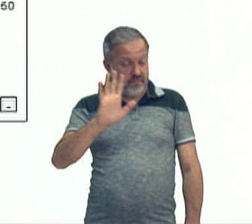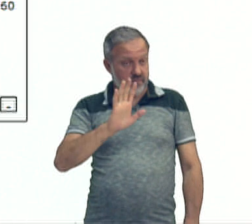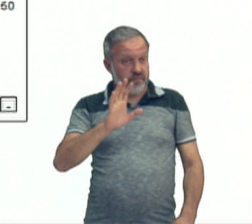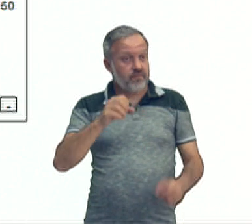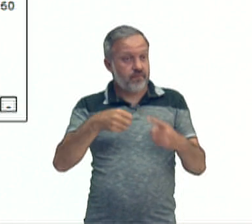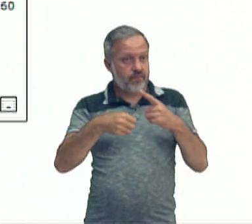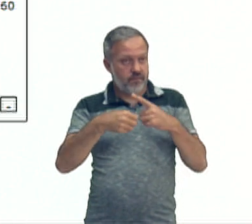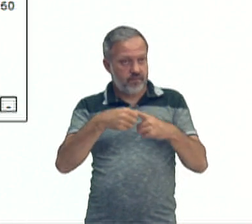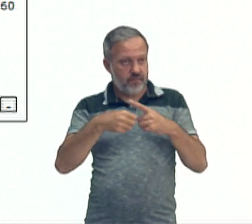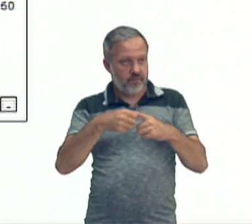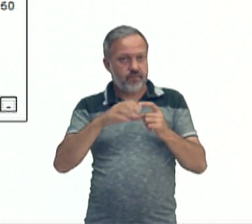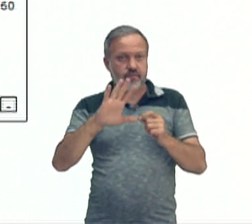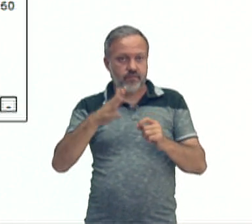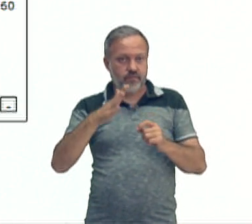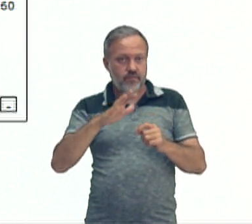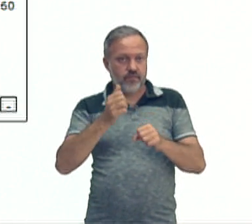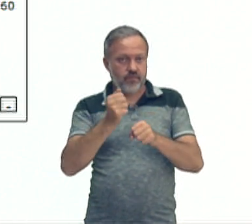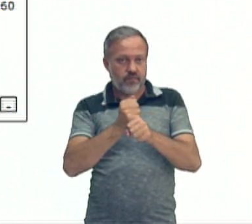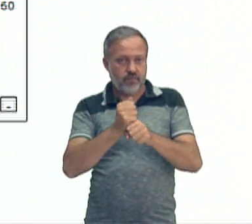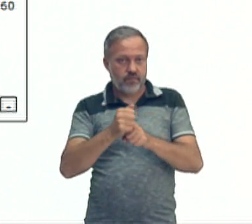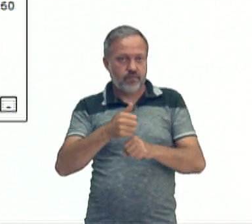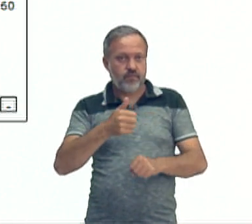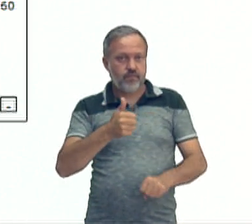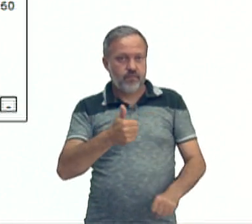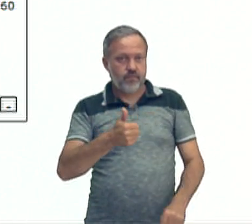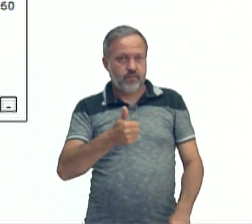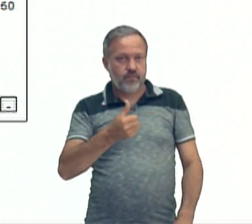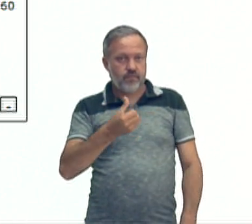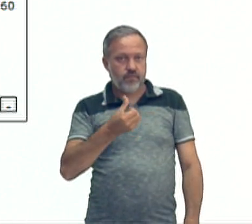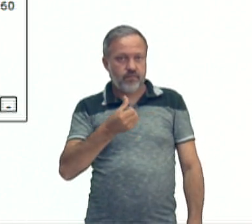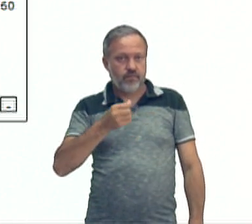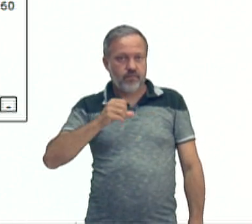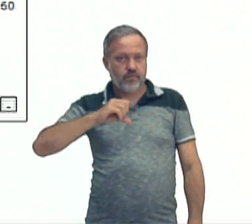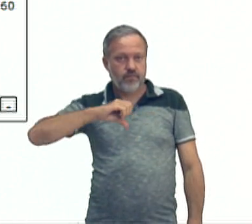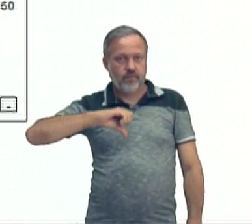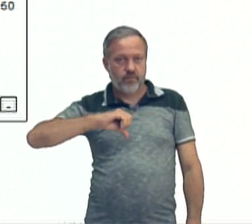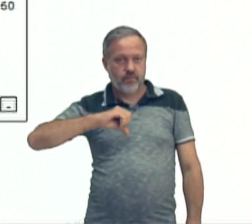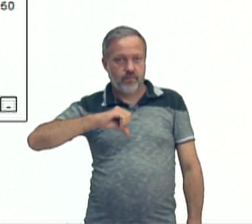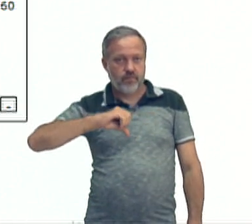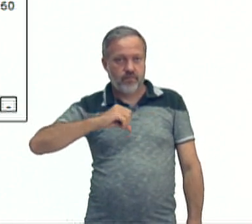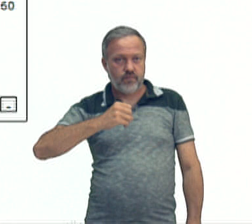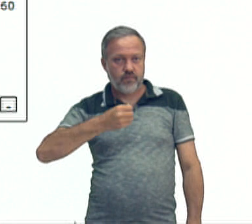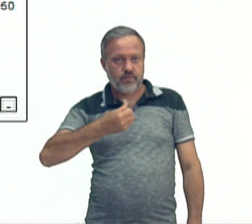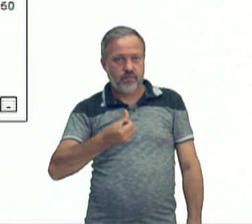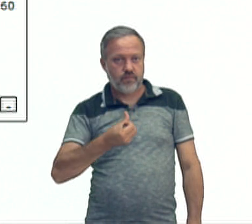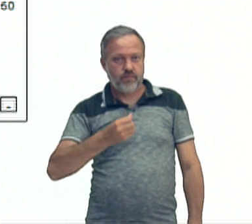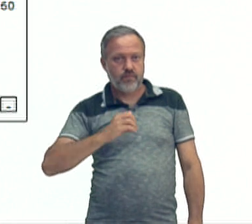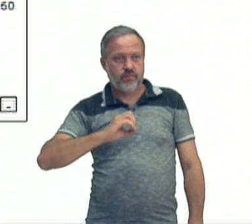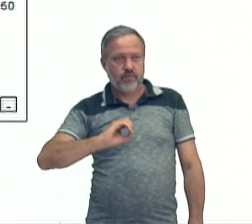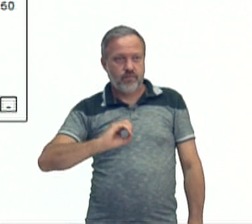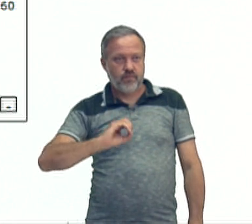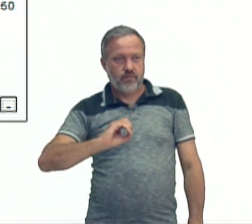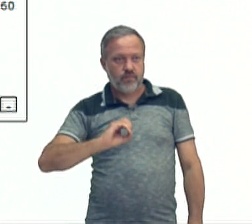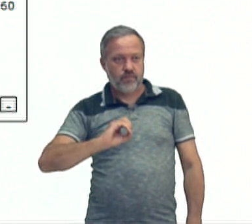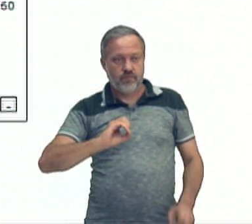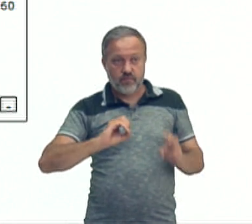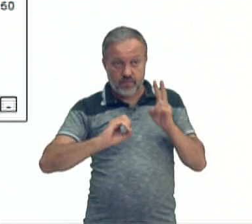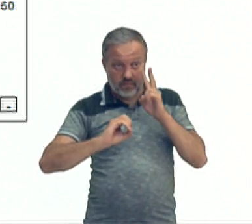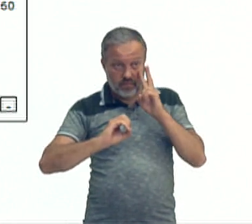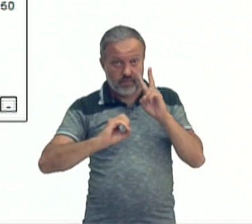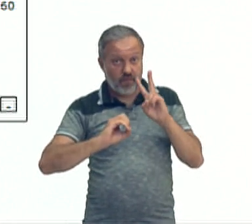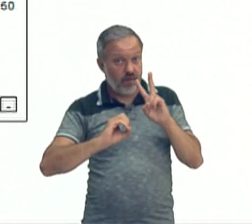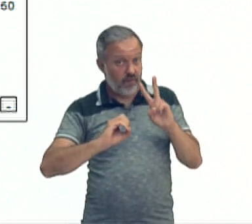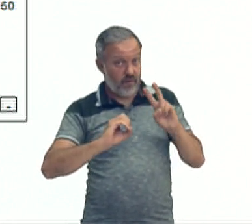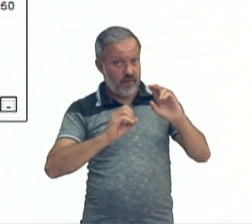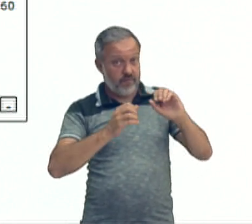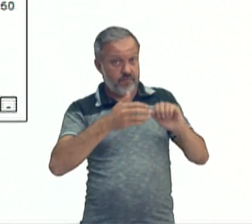de 1960. Olha o que vai acontecer no mapa. Vai ter uma mudança. Repare bem esse miolo aqui central